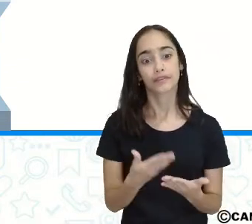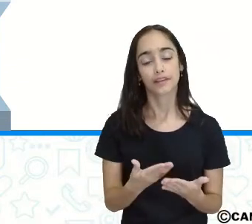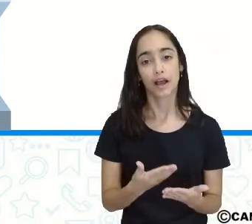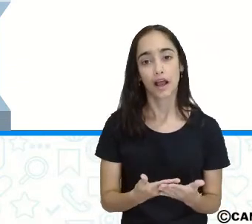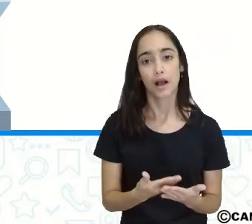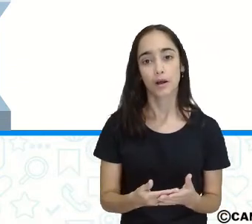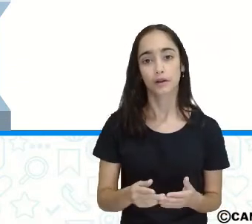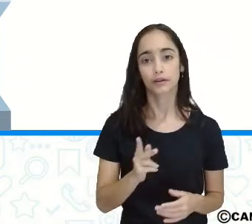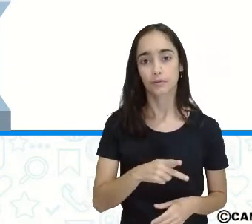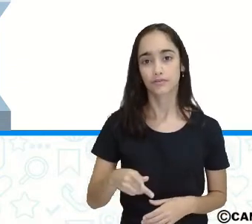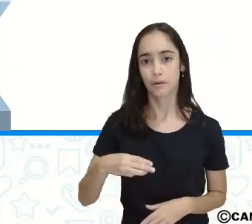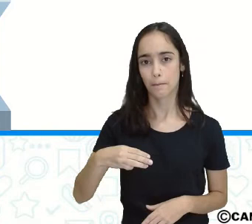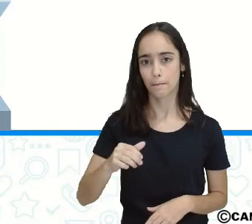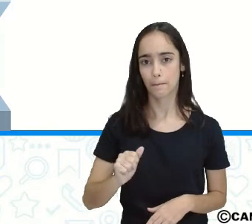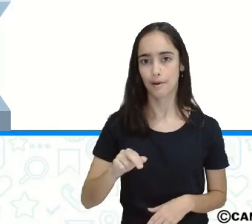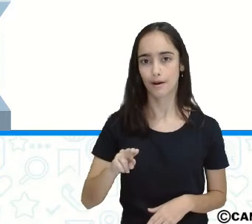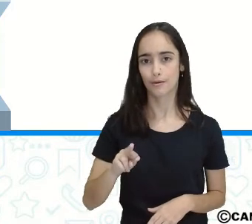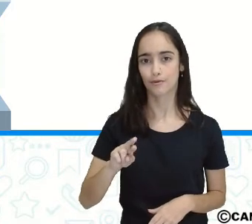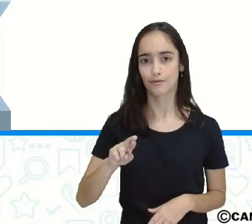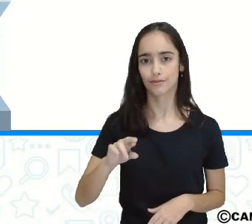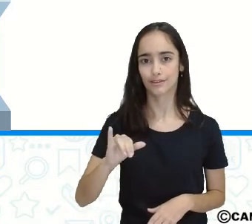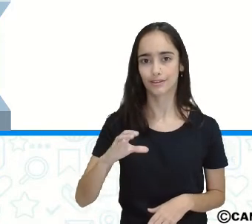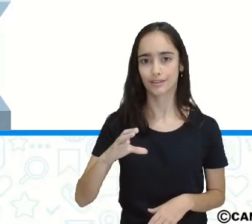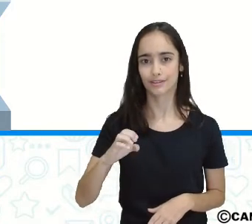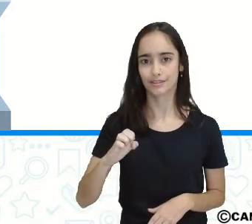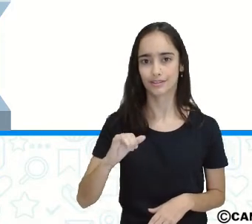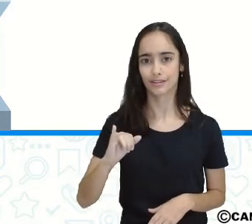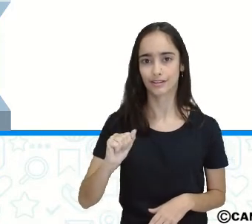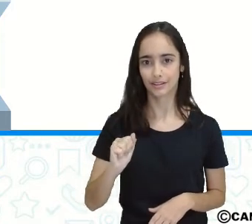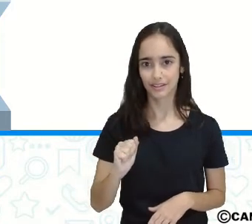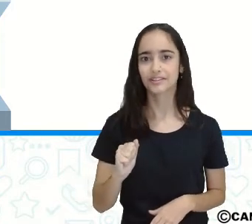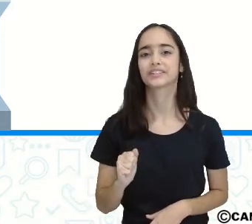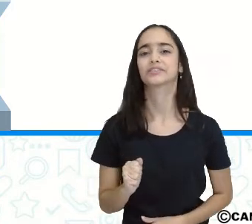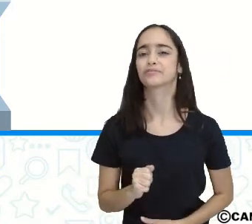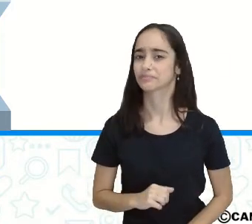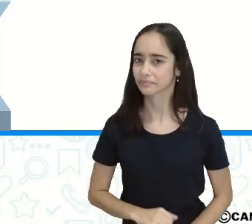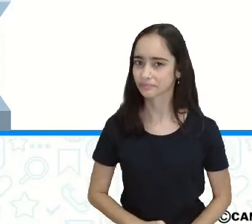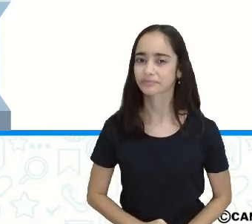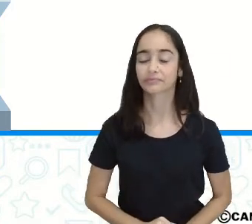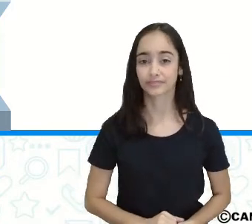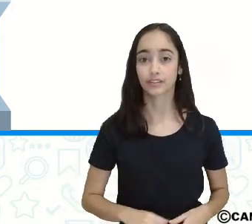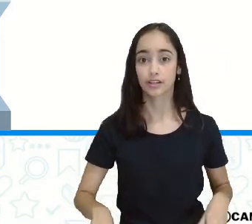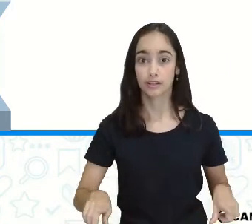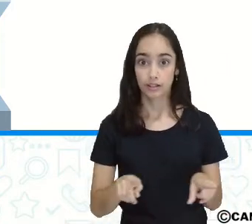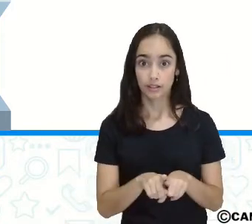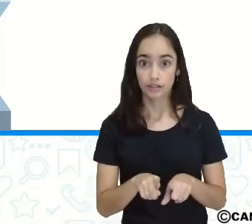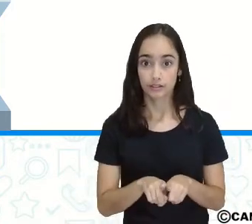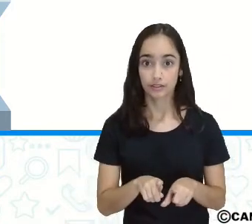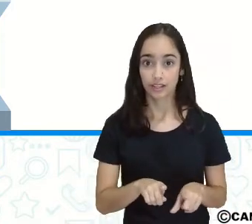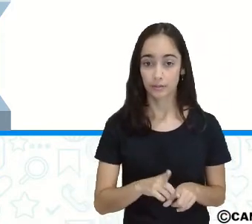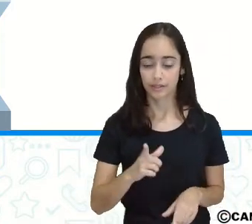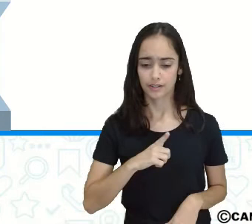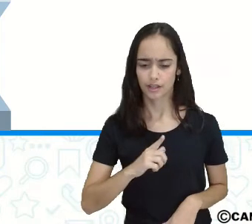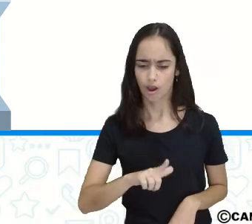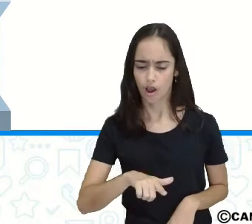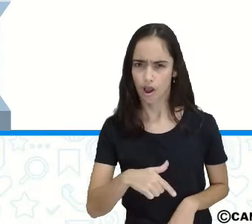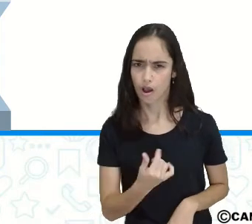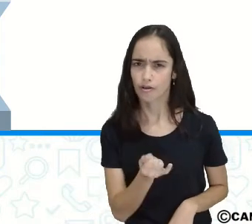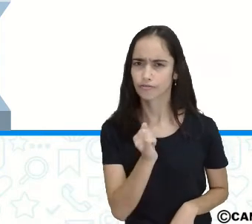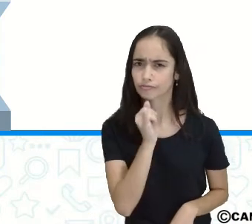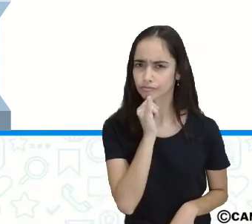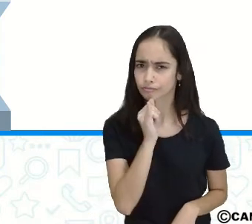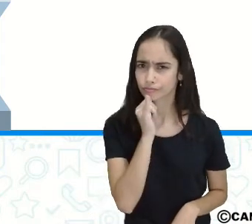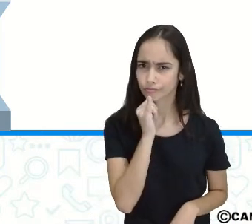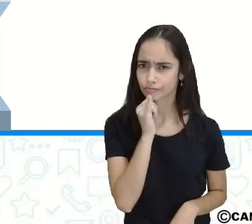faz pouquíssimos dias que vocês viram, né, na aula da professora Mauriceia. E nós temos também um outro exemplo de marcador do